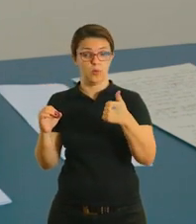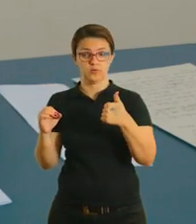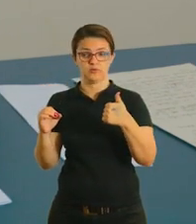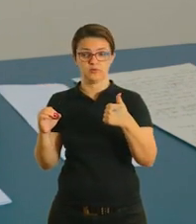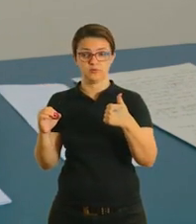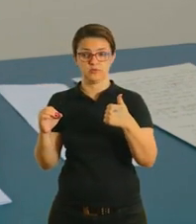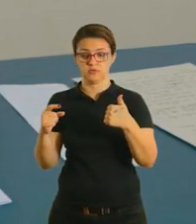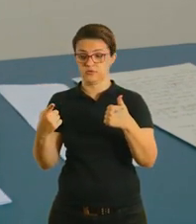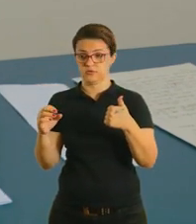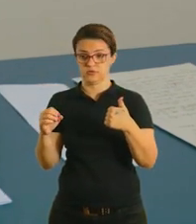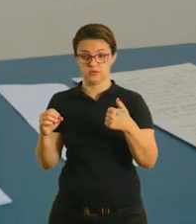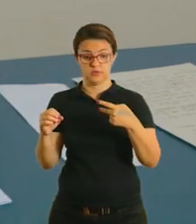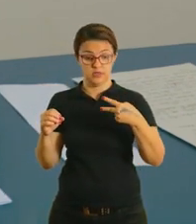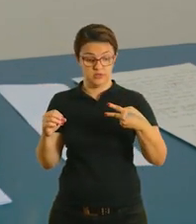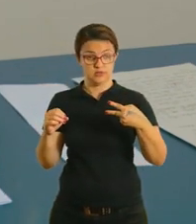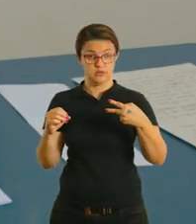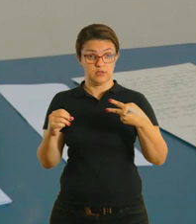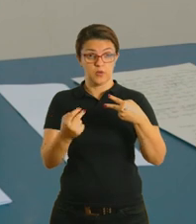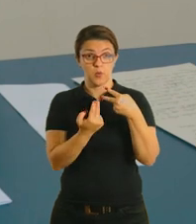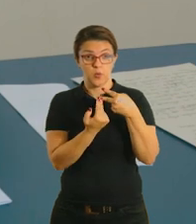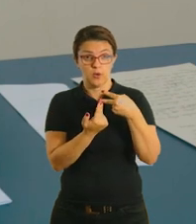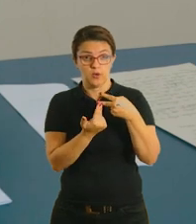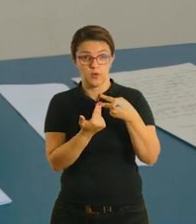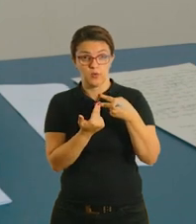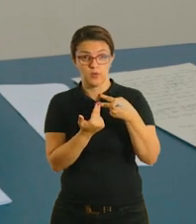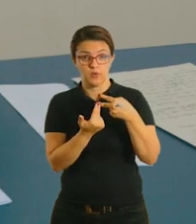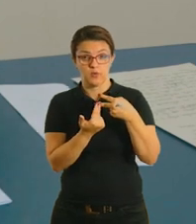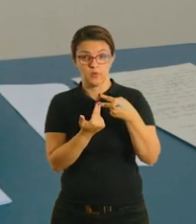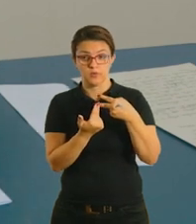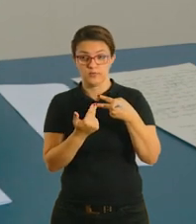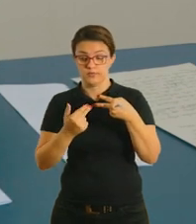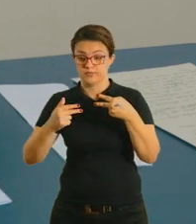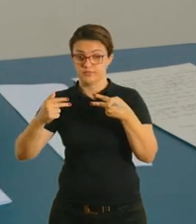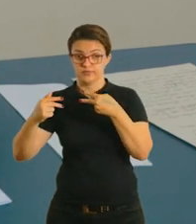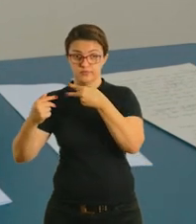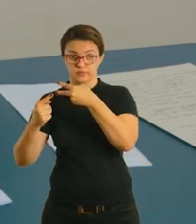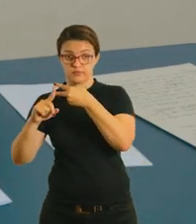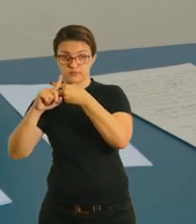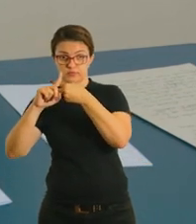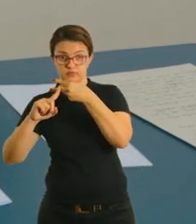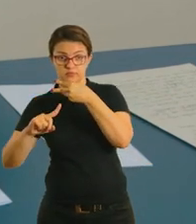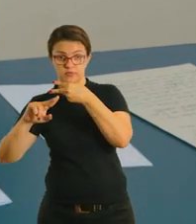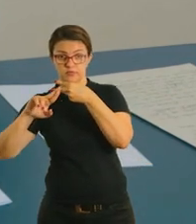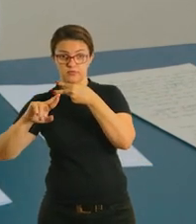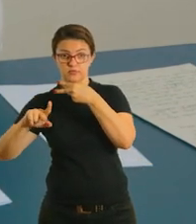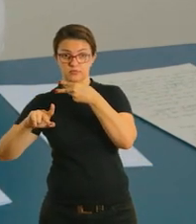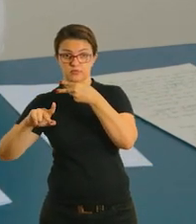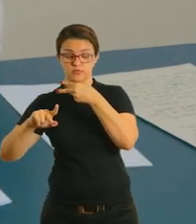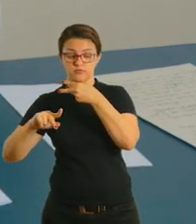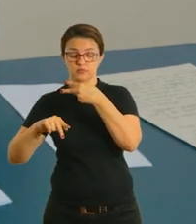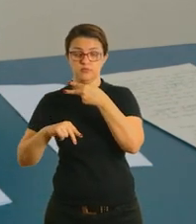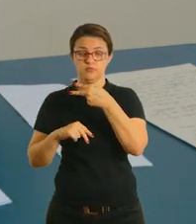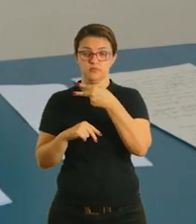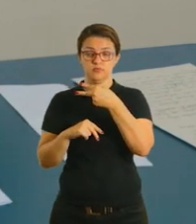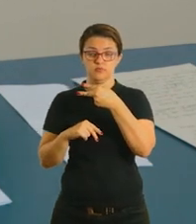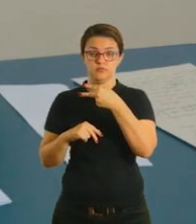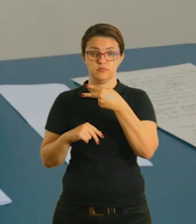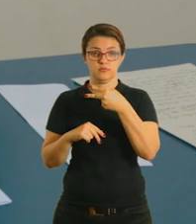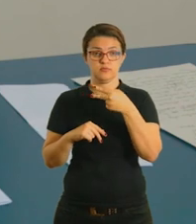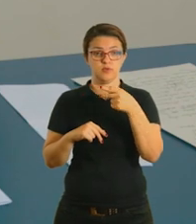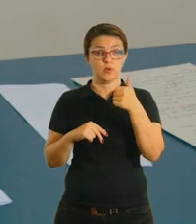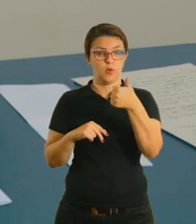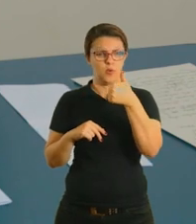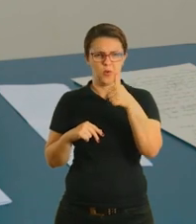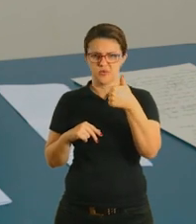os sinais. Ó, este é o sinal de igual. Este é o sinal de diferente.